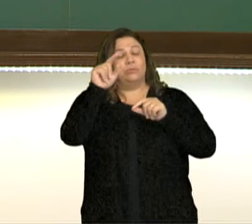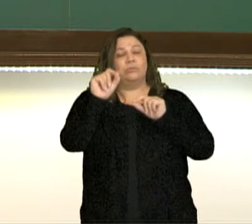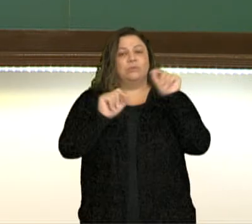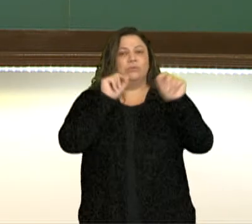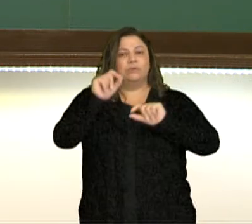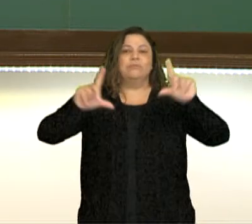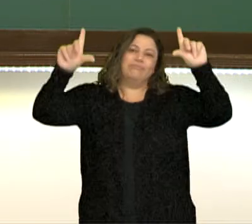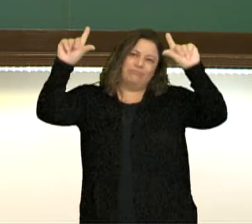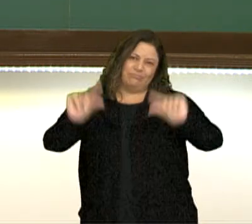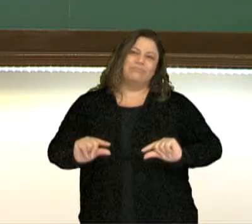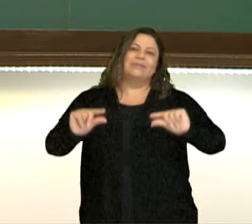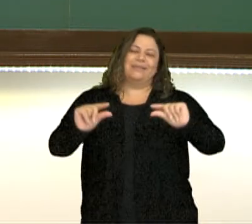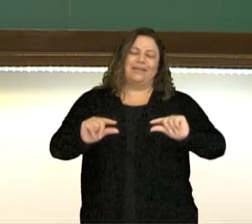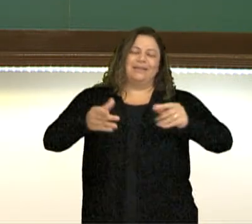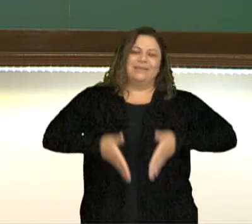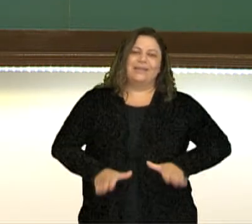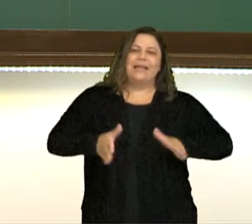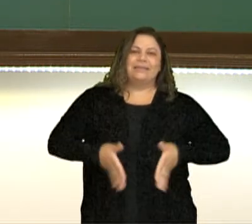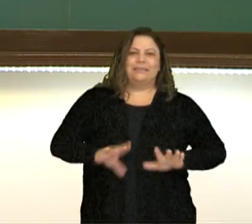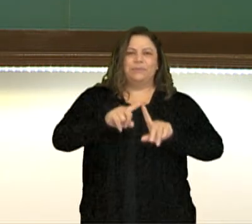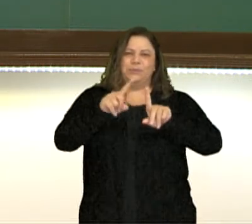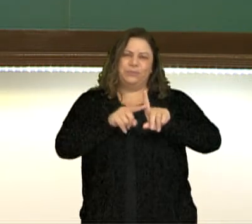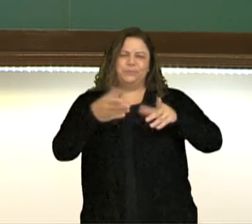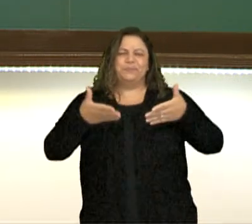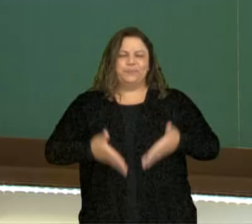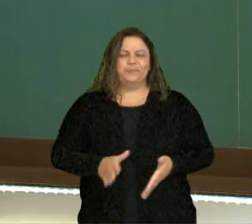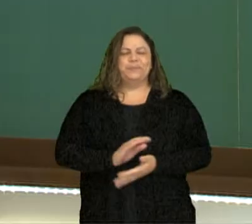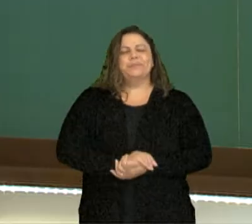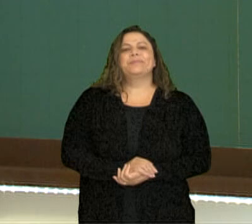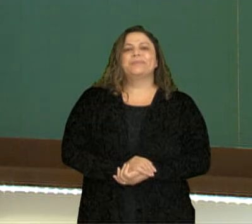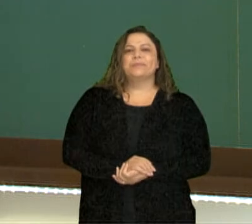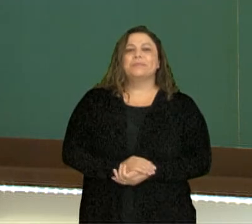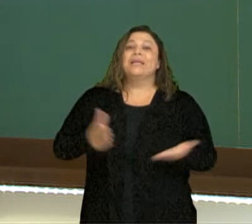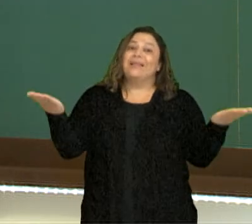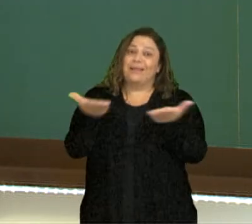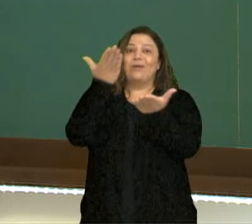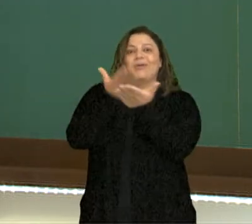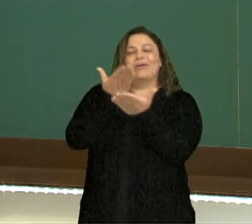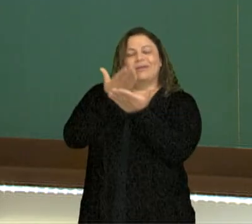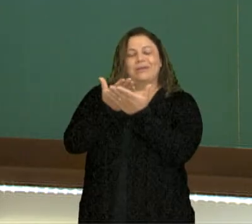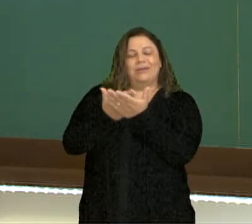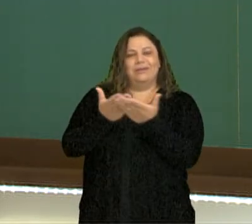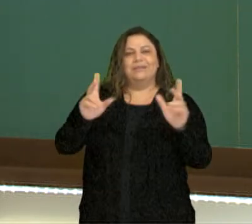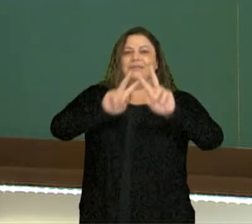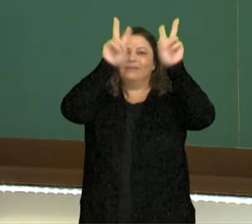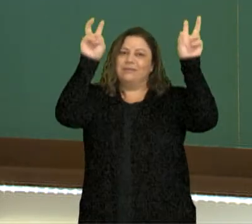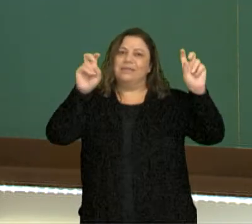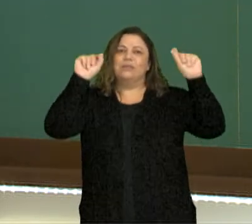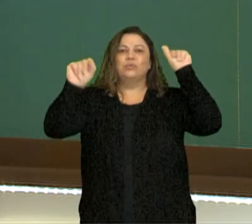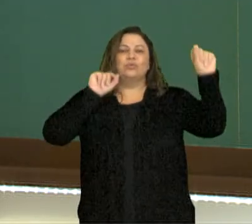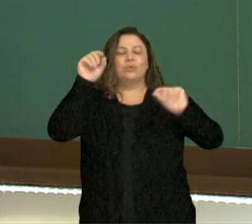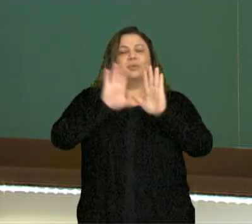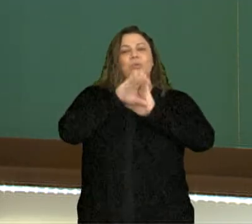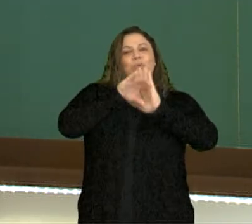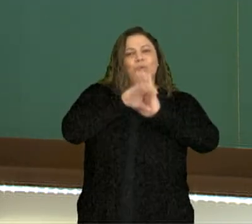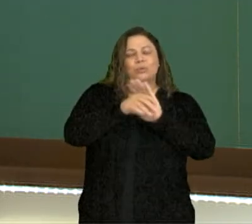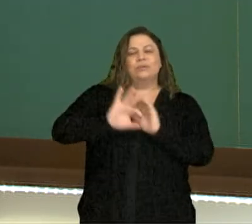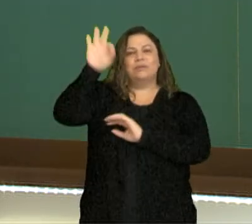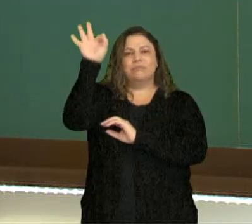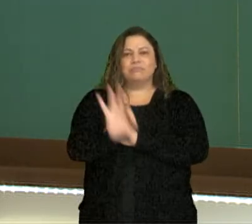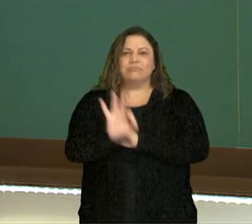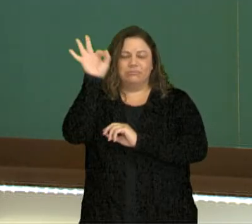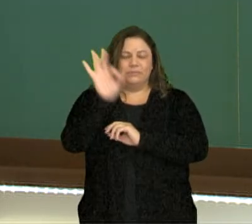uma queda na taxa de fecundidade. Então, nessa aula, estudamos sobre o conceito da taxa